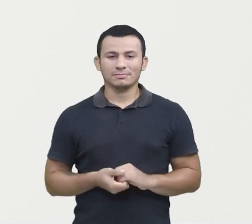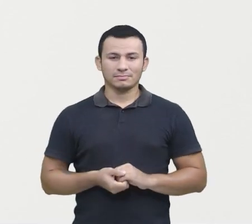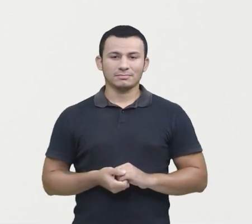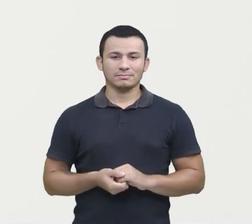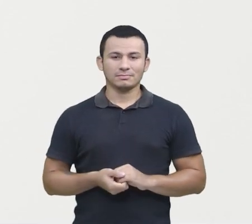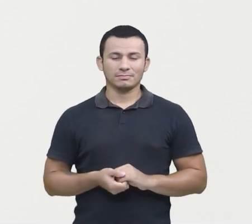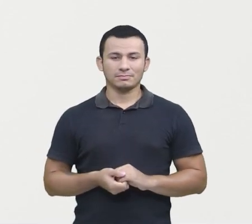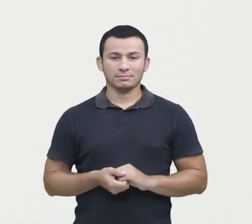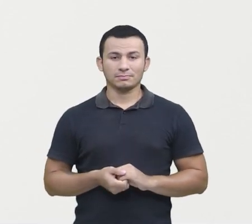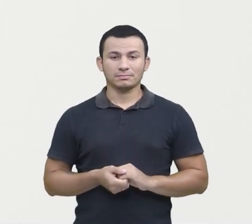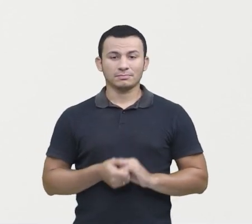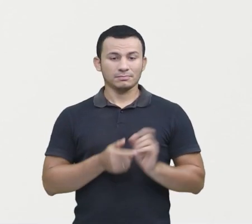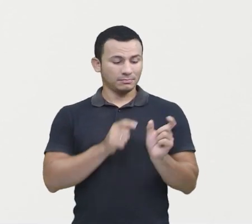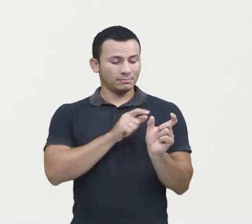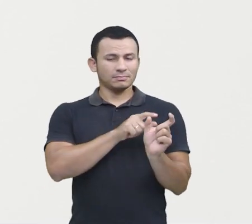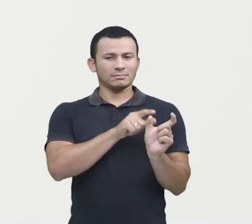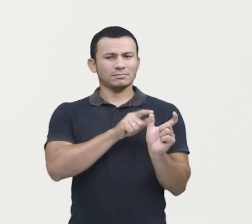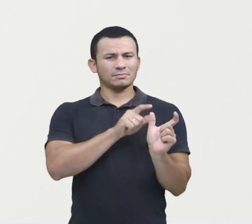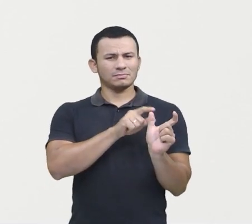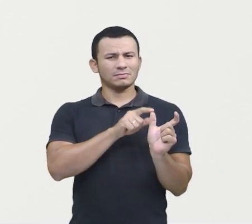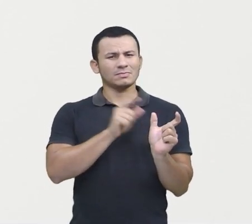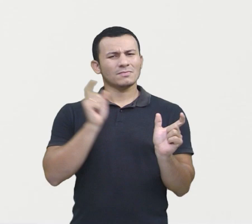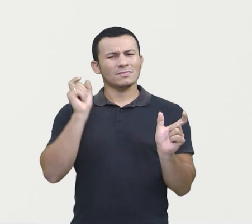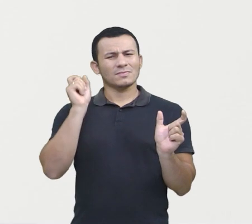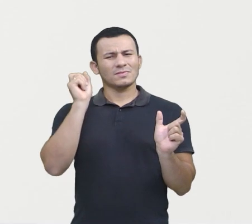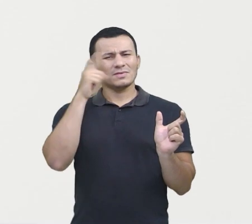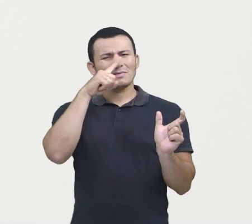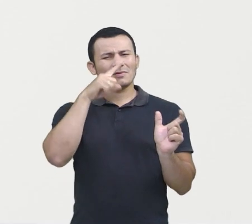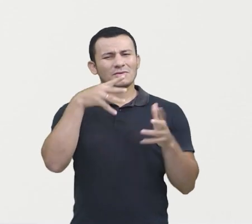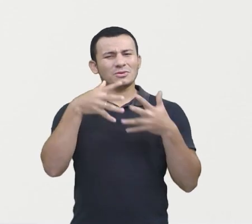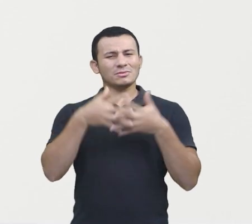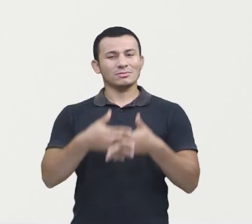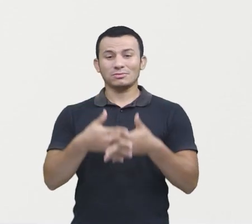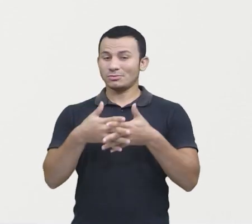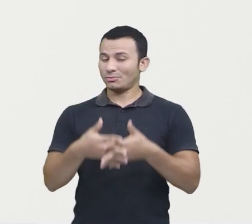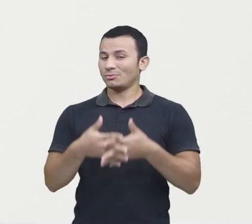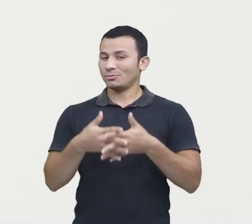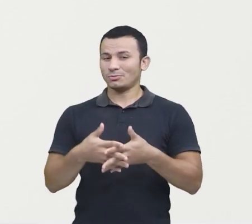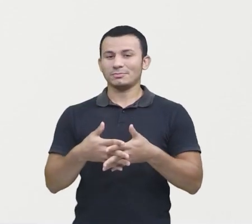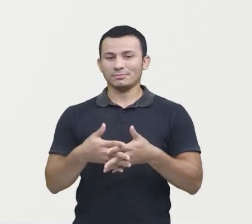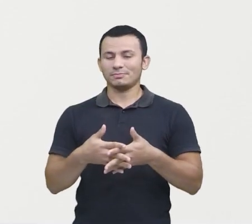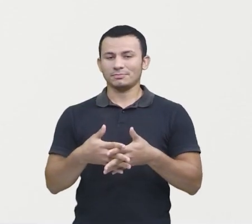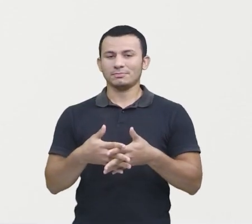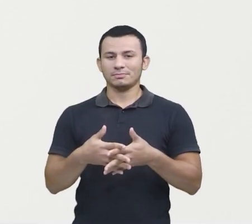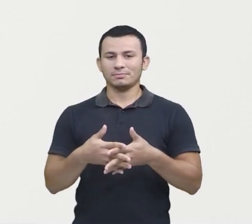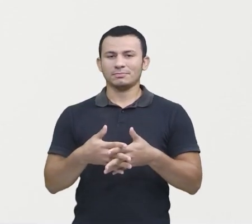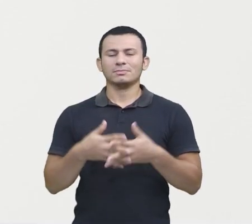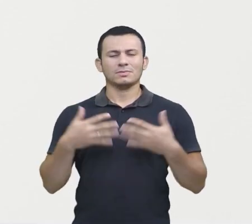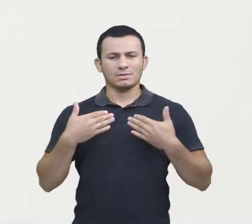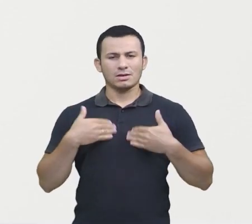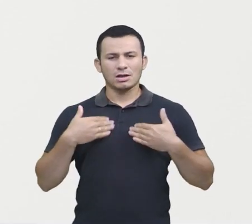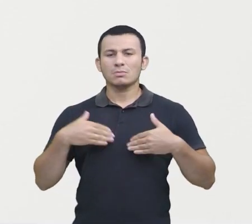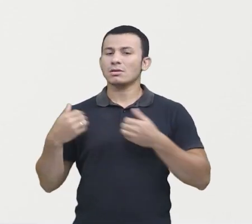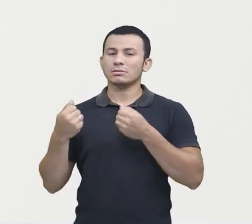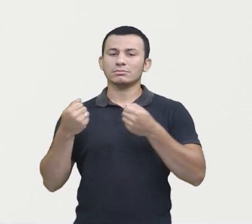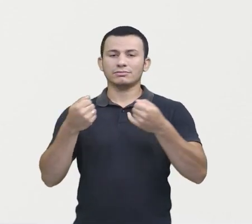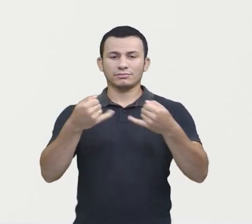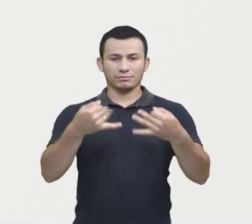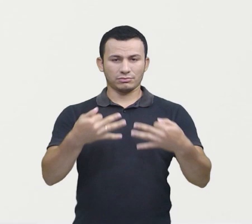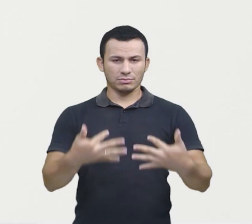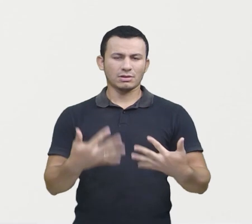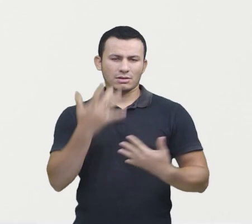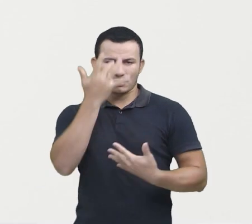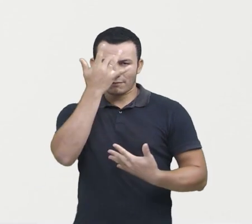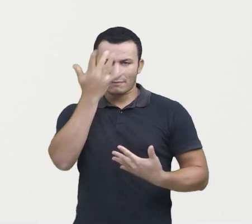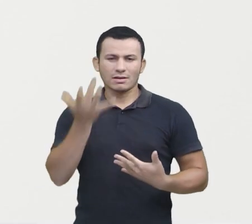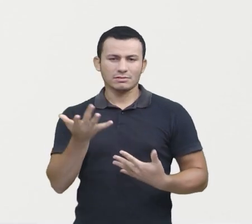Essa palavrinha que parece ser muito complicada, multimodal. Nós vamos já aprender que não é.